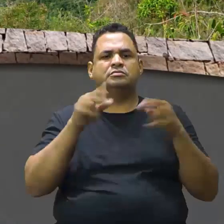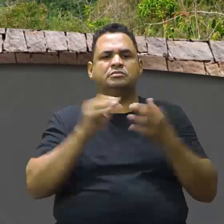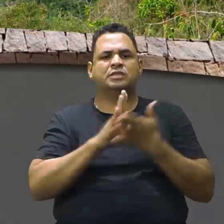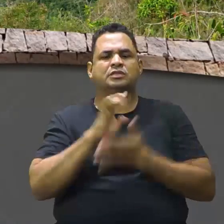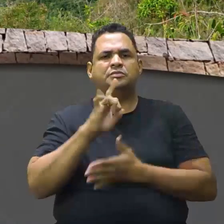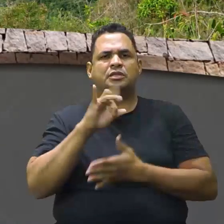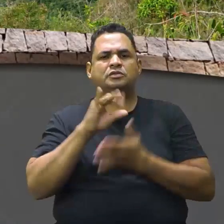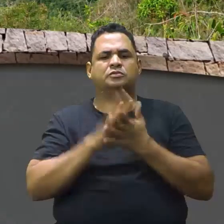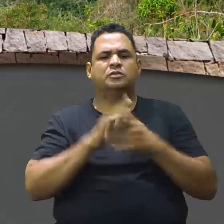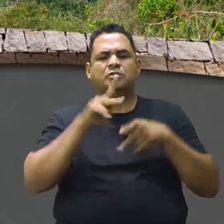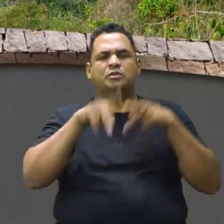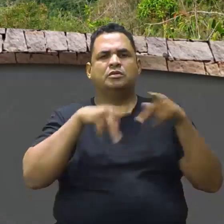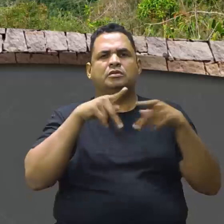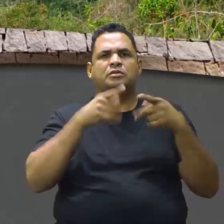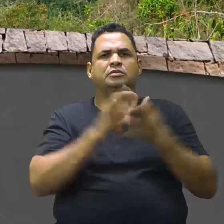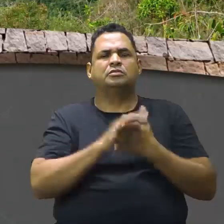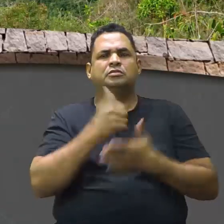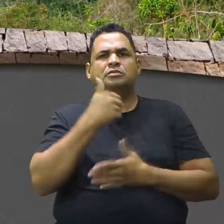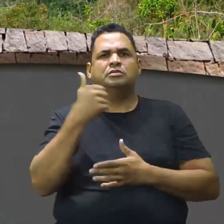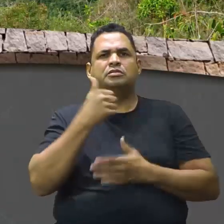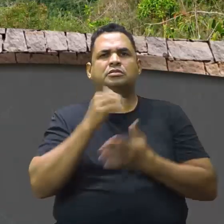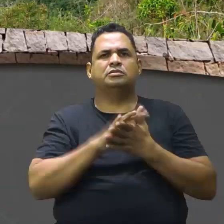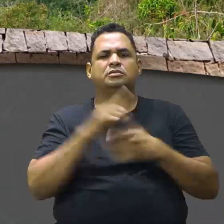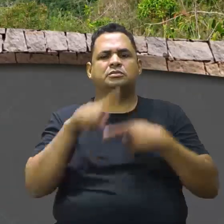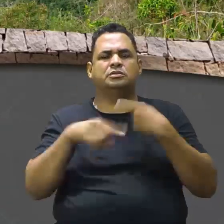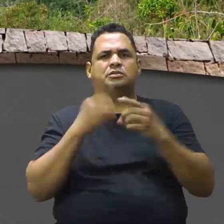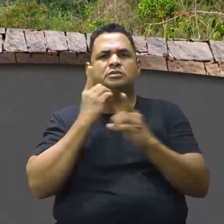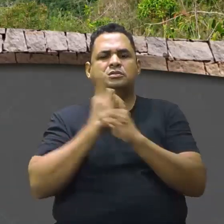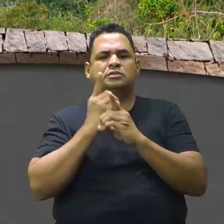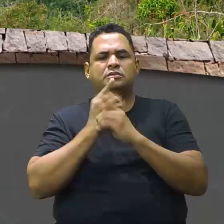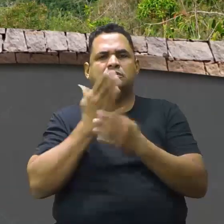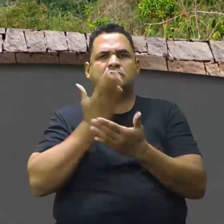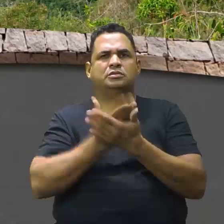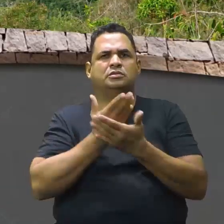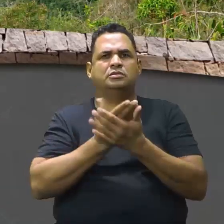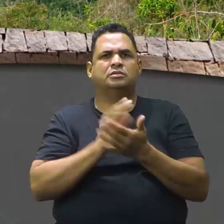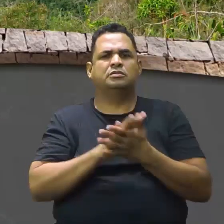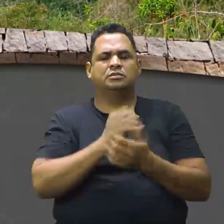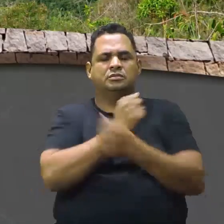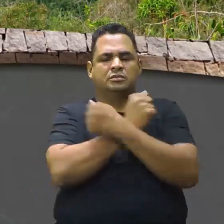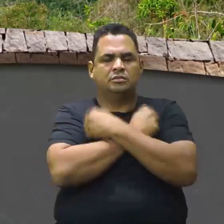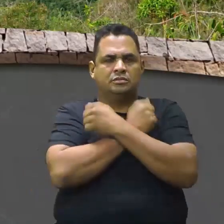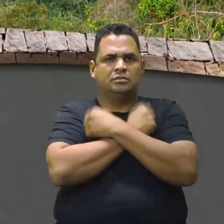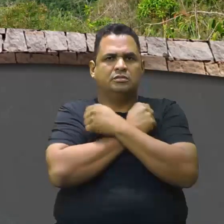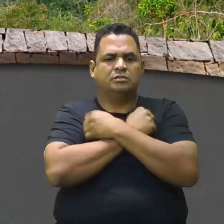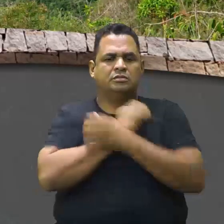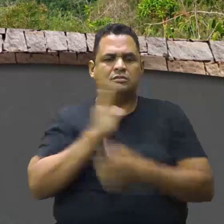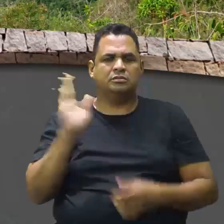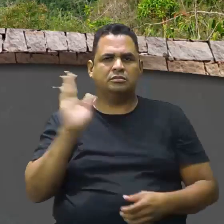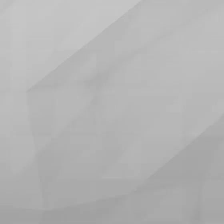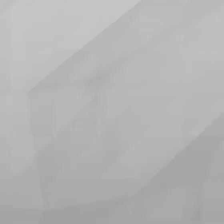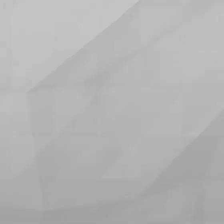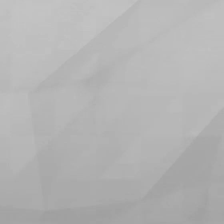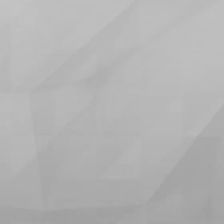populacional, parte 1 da nossa aula. A gente se encontra na próxima aula. Um grande abraço, tchau!